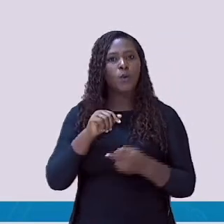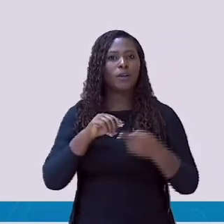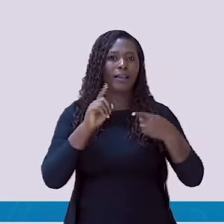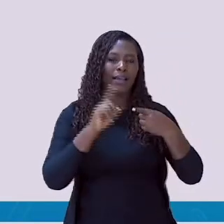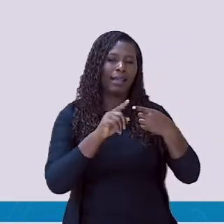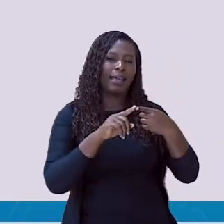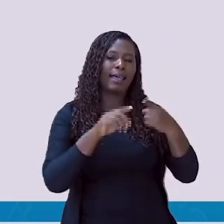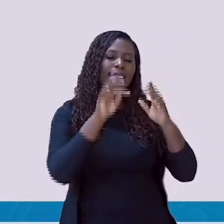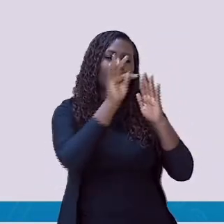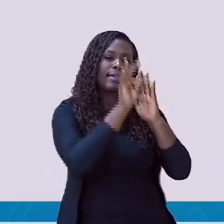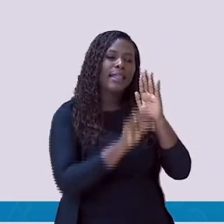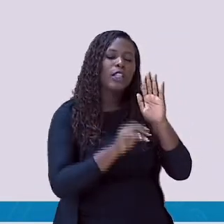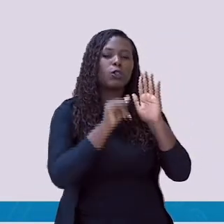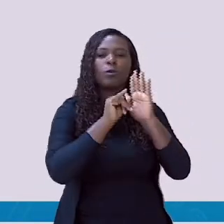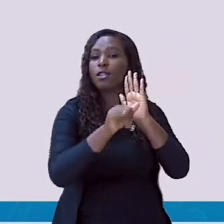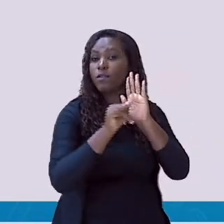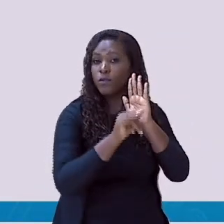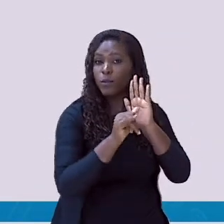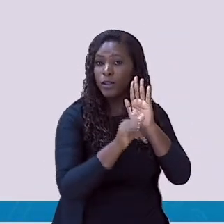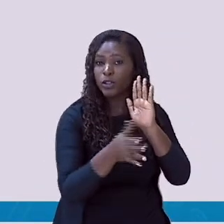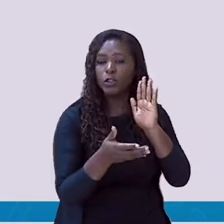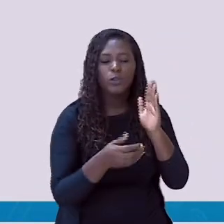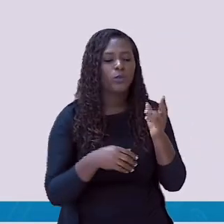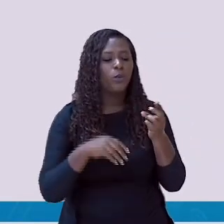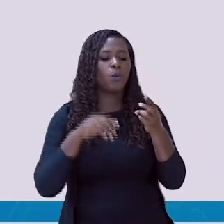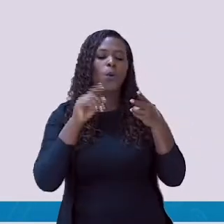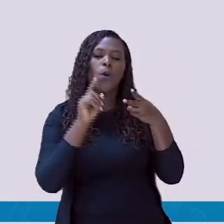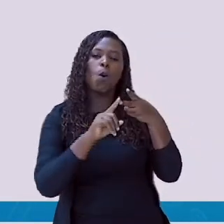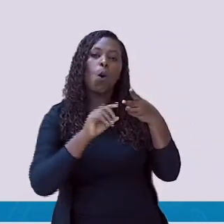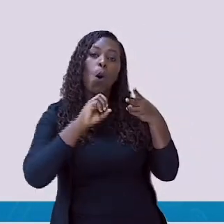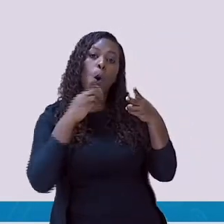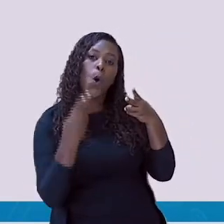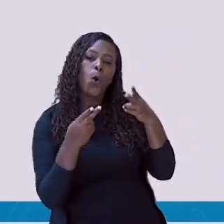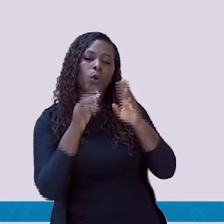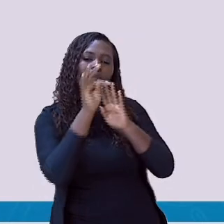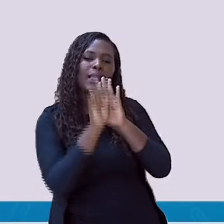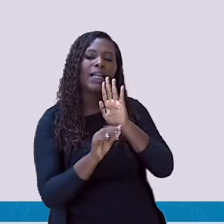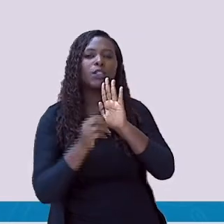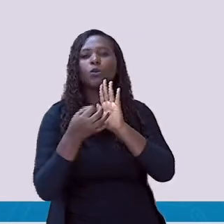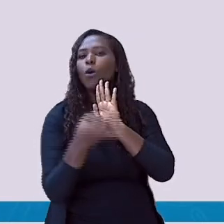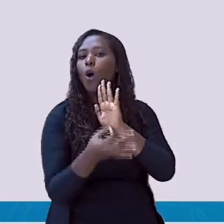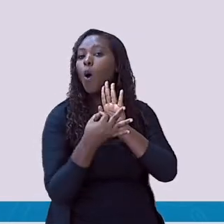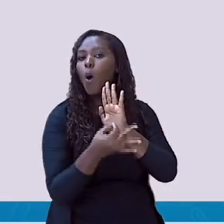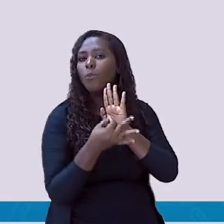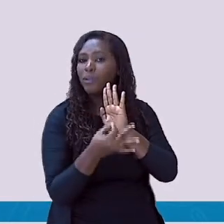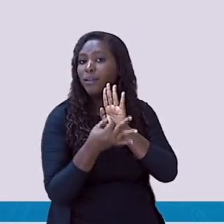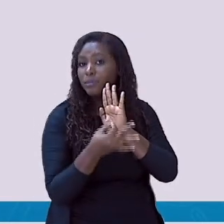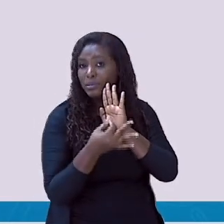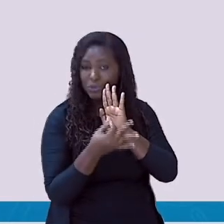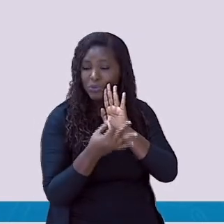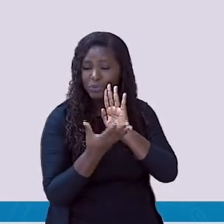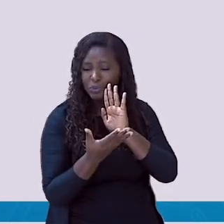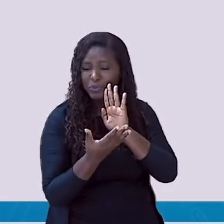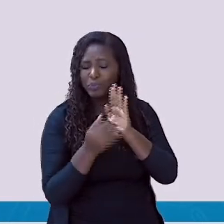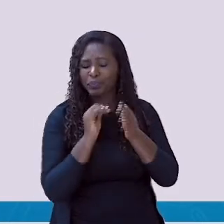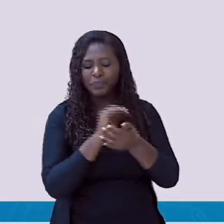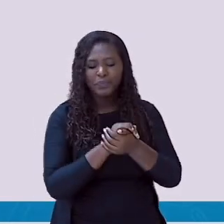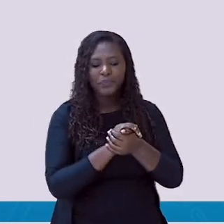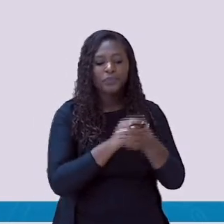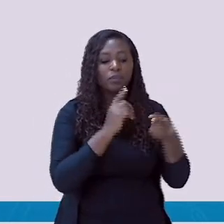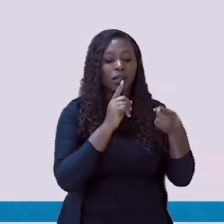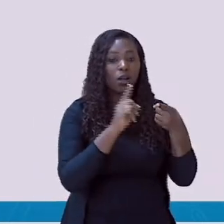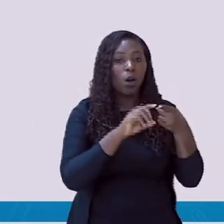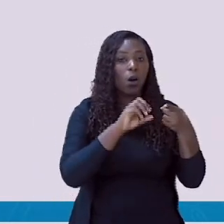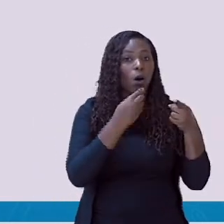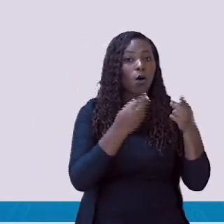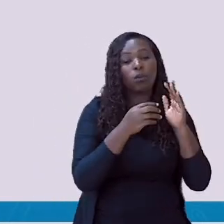opinativos. Ou eu vou informar sobre aquele texto, né? Eu vou dar ideias daquele texto, informando, ou eu